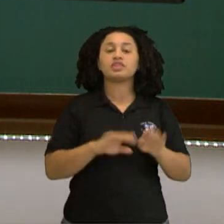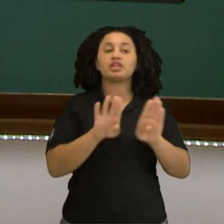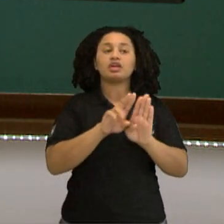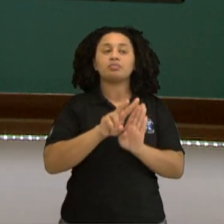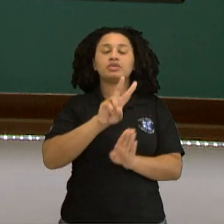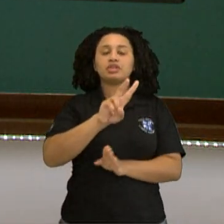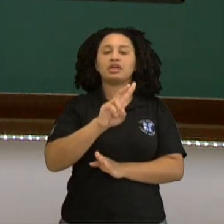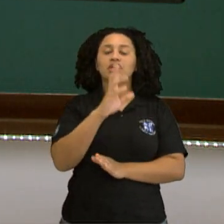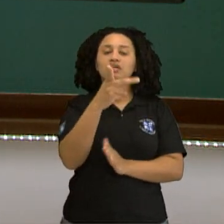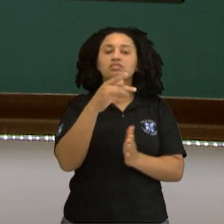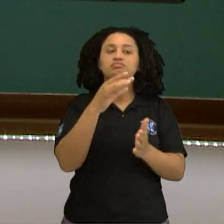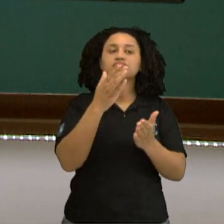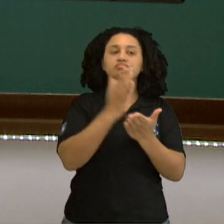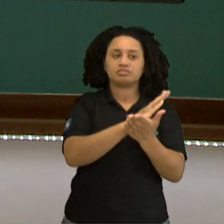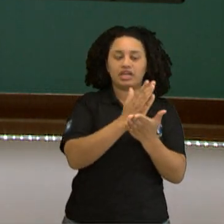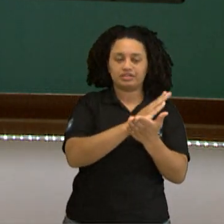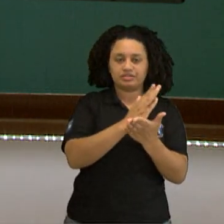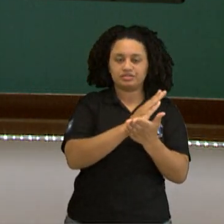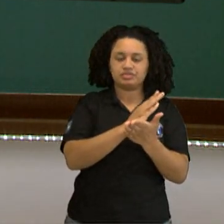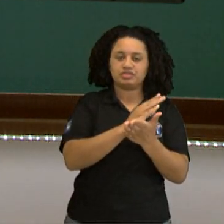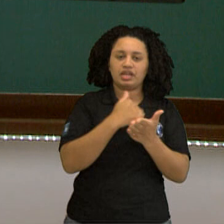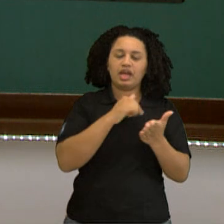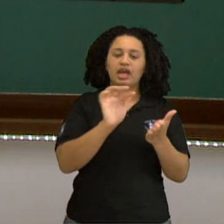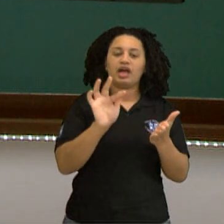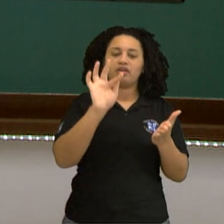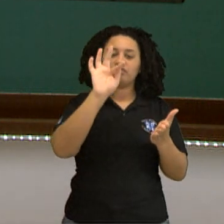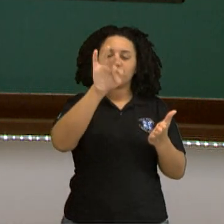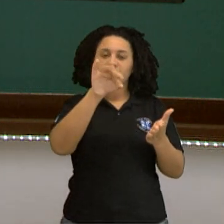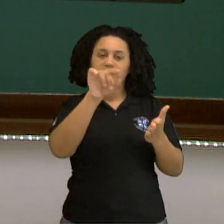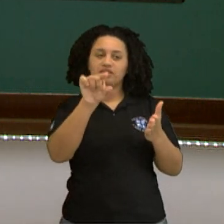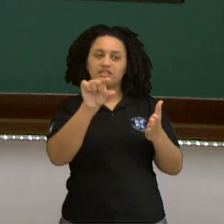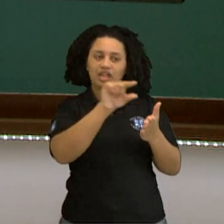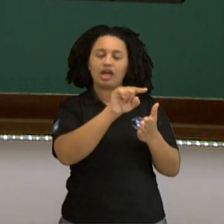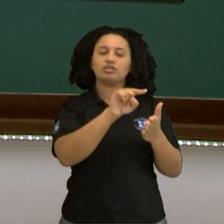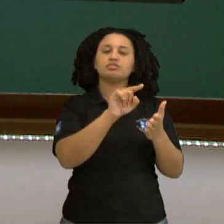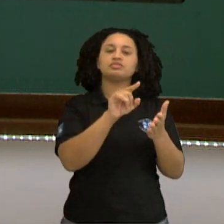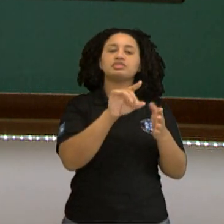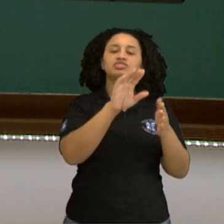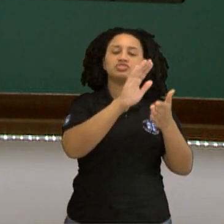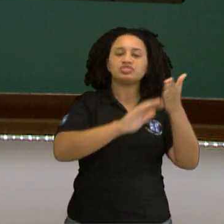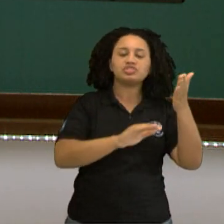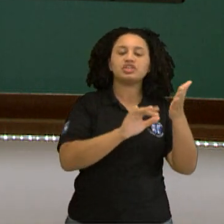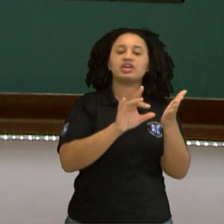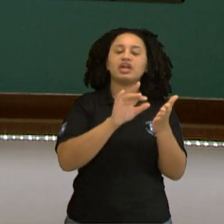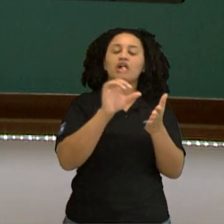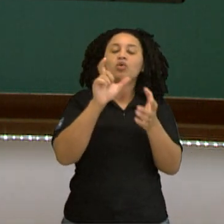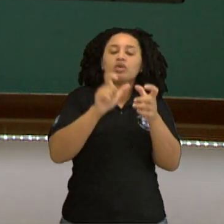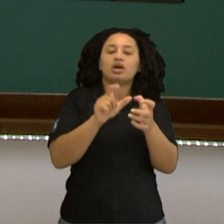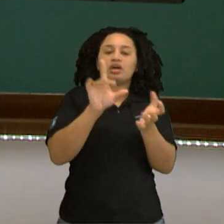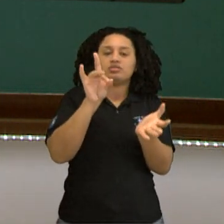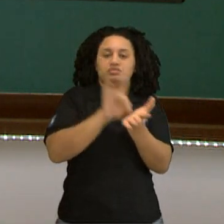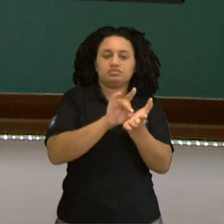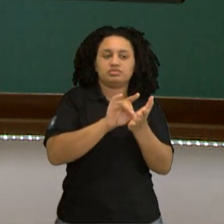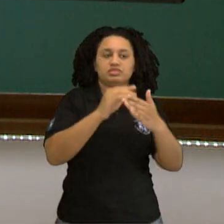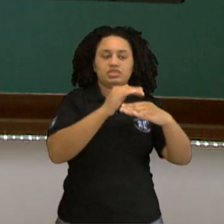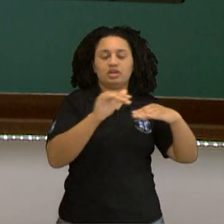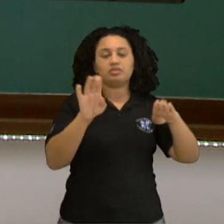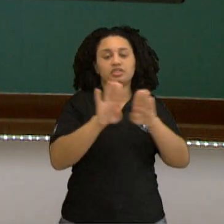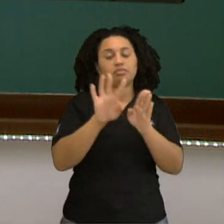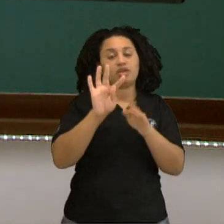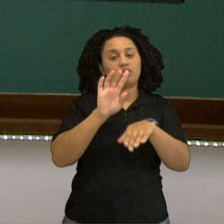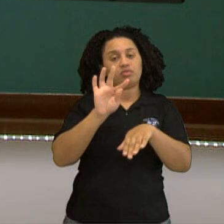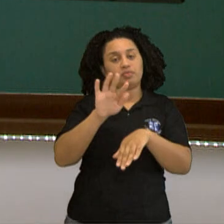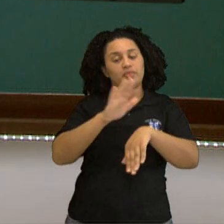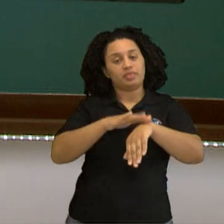a chamada velocidade média, que isso representa posição final menos posição inicial sobre o tempo final menos o